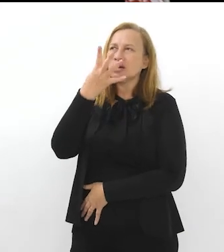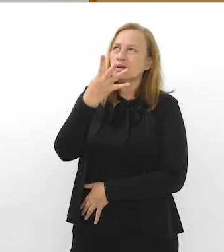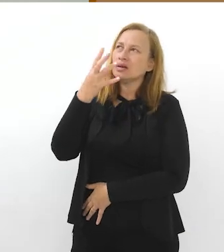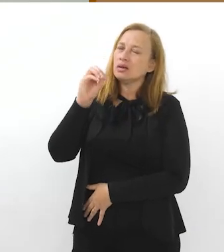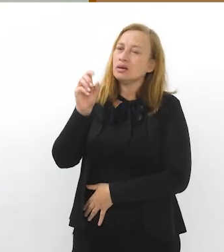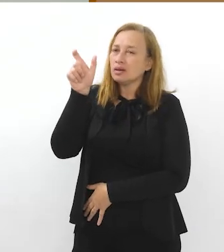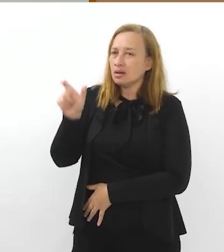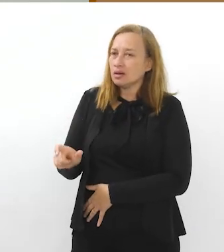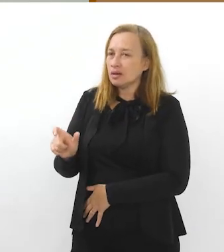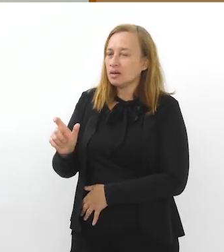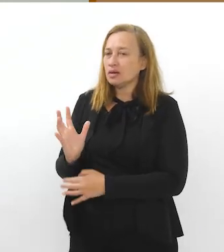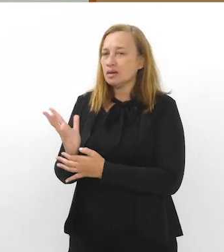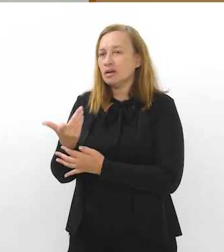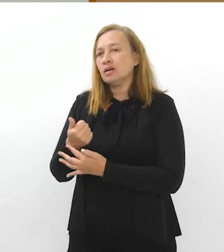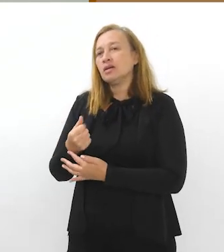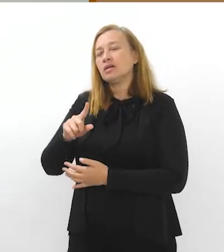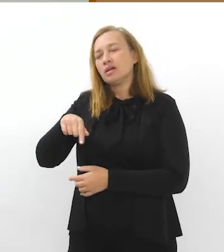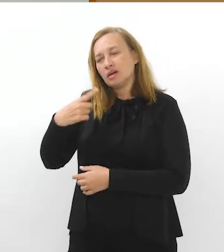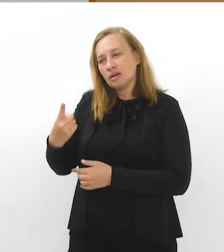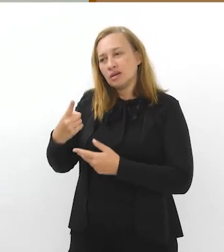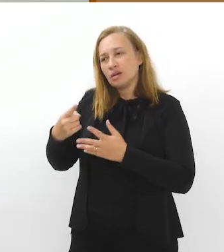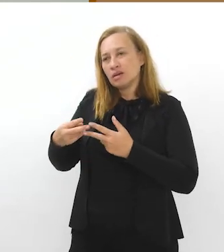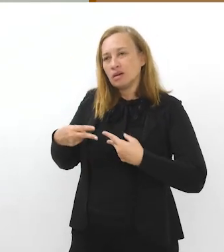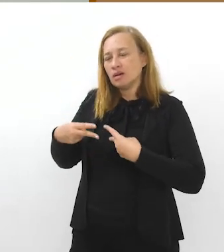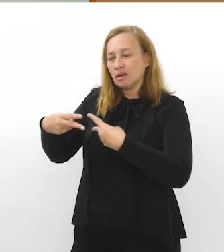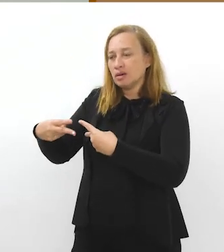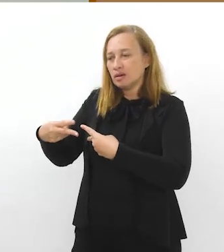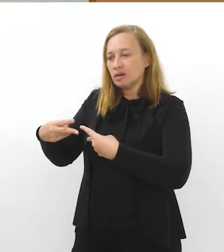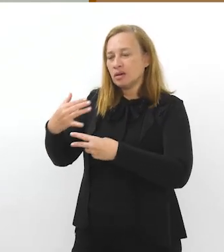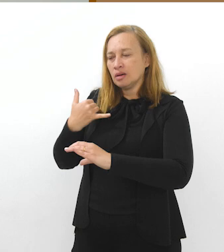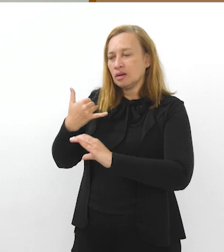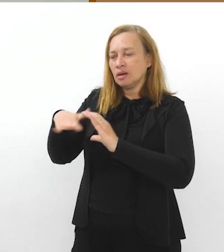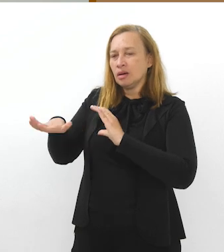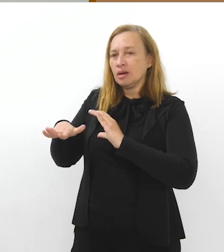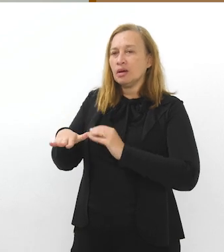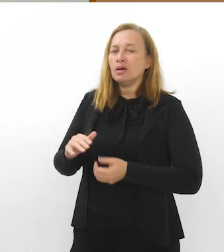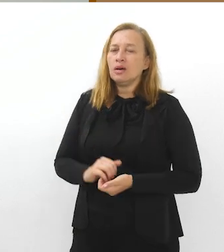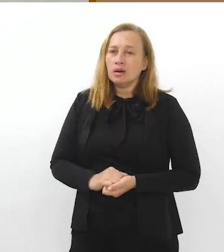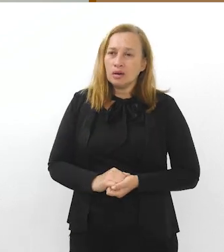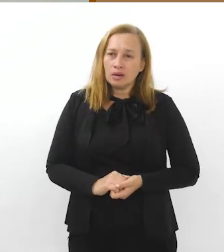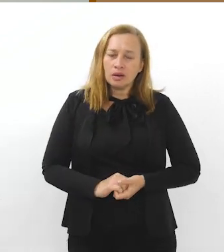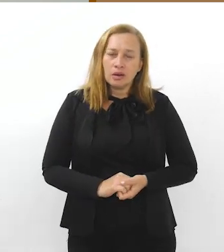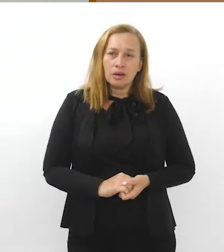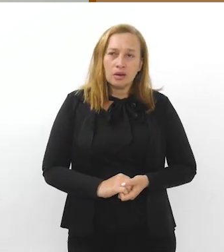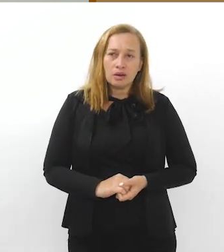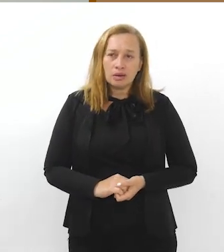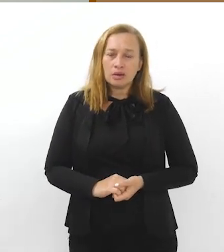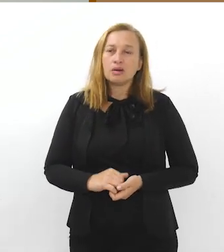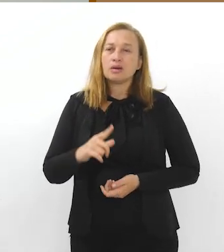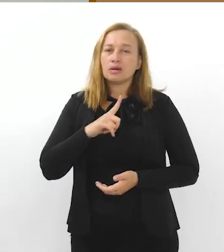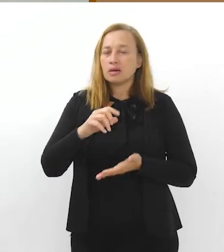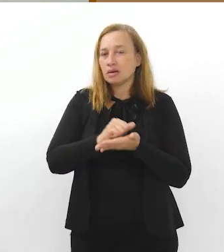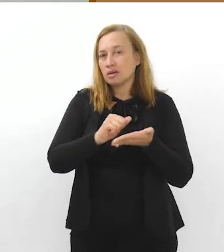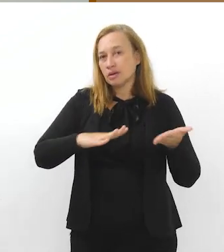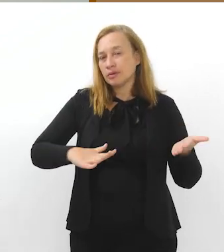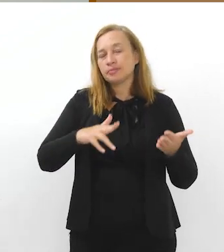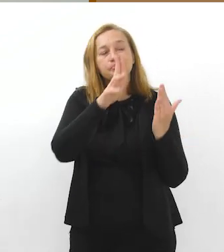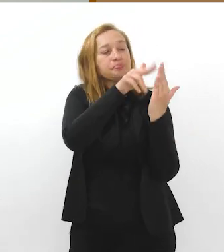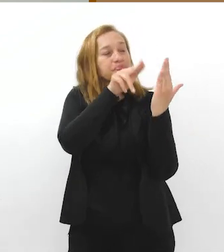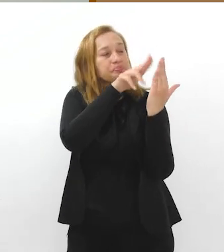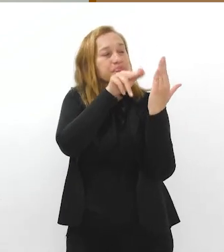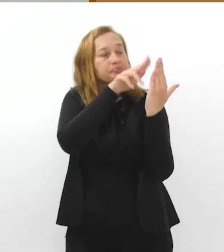trabalho o trabalho da Associação do Rio, porque no Rio tem acho que uns 40 artistas. Depois eu vou te passar